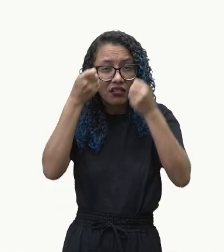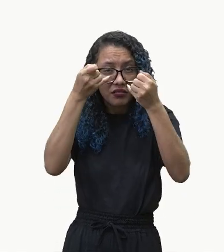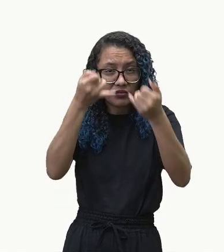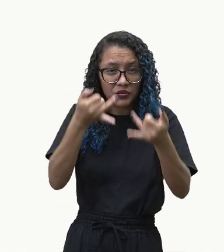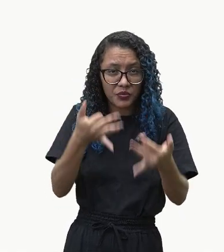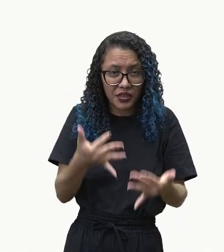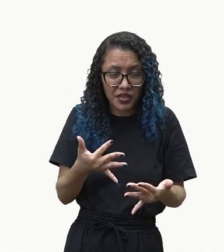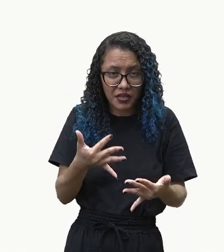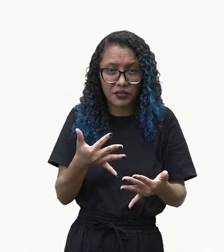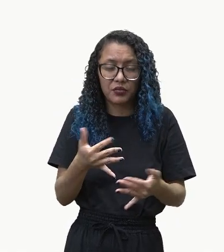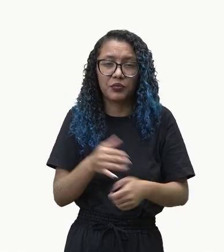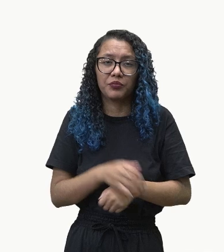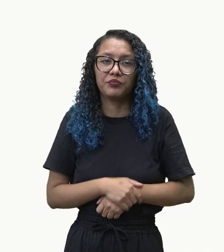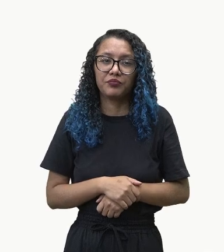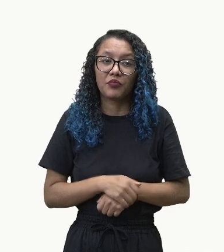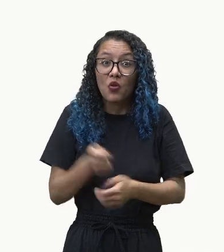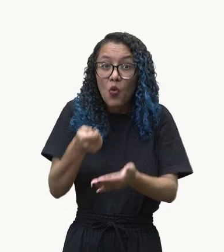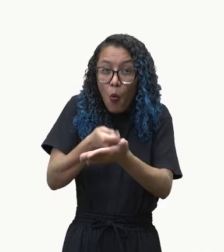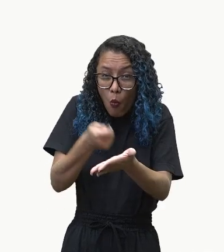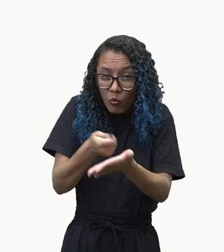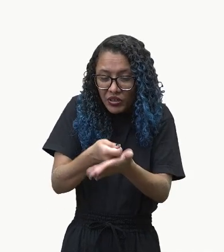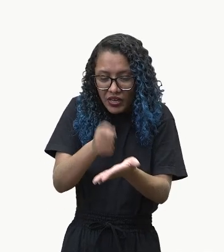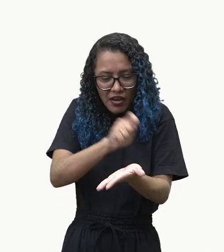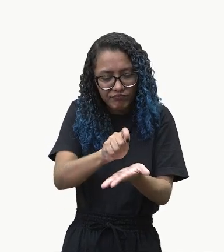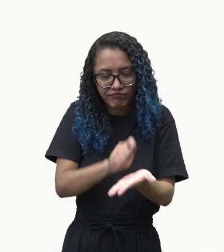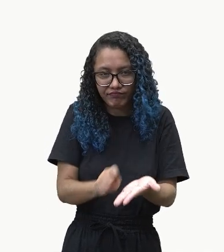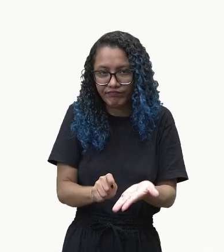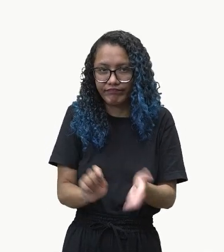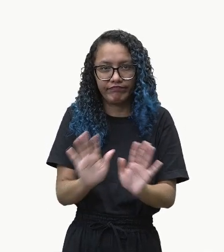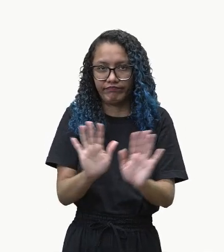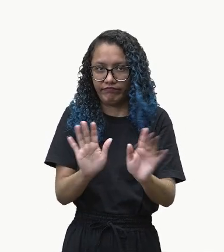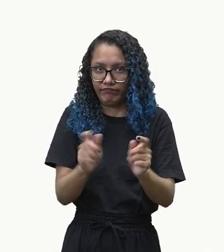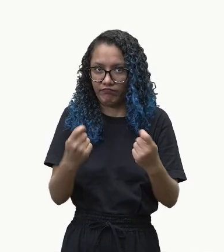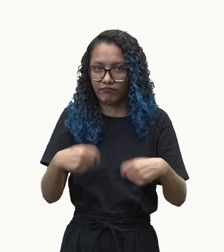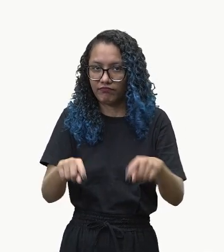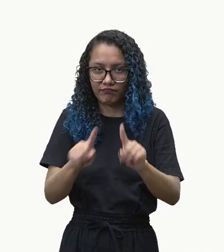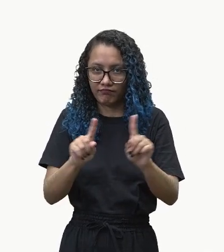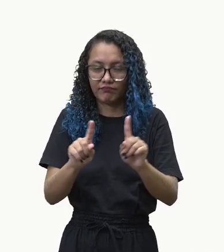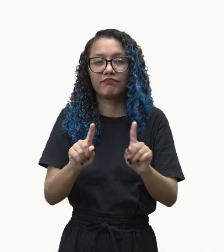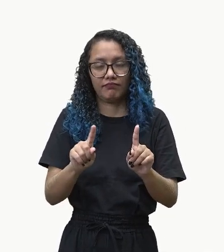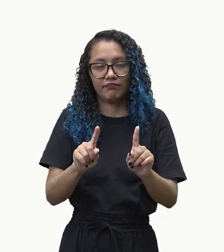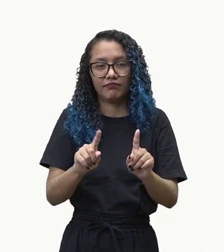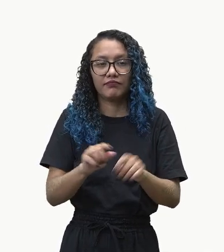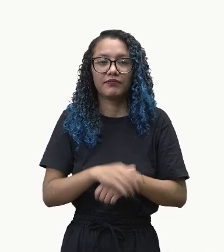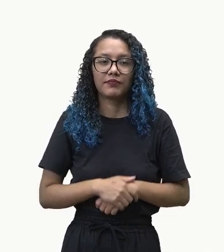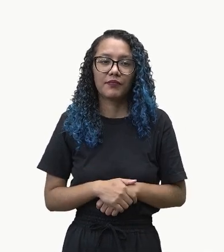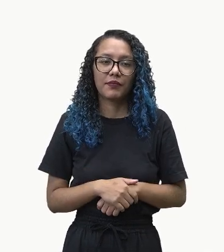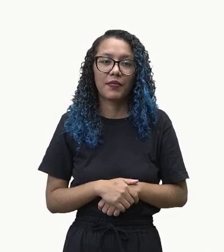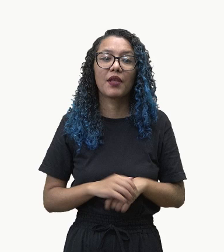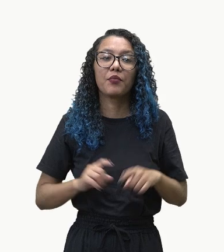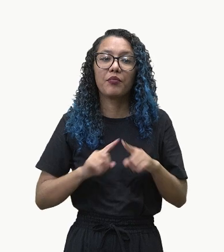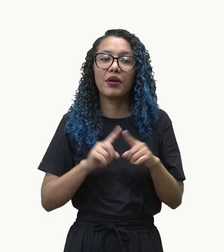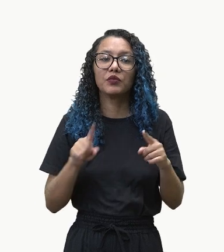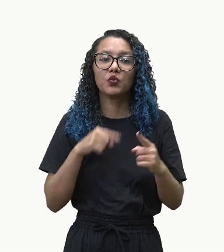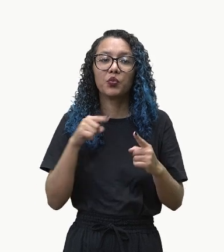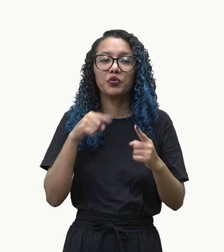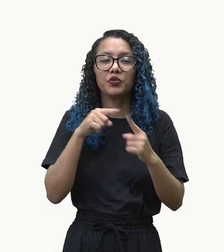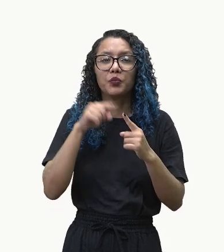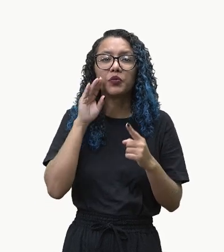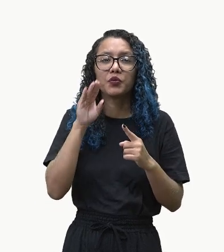é necessariamente um texto escrito, tudo bem? Que tem como objetivo